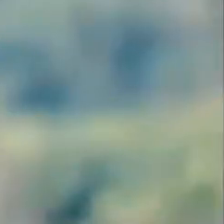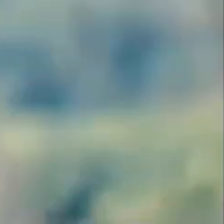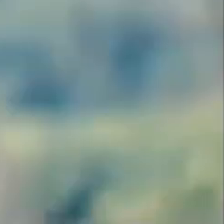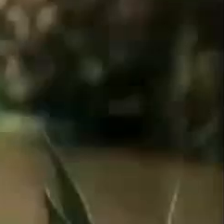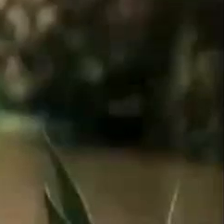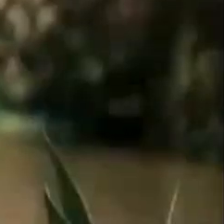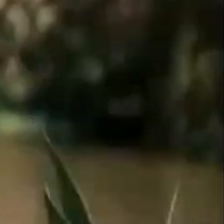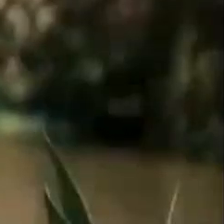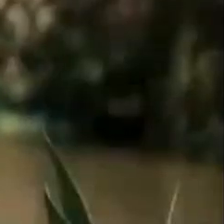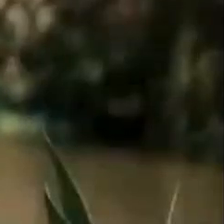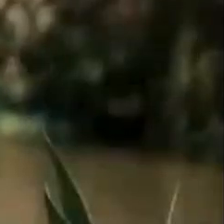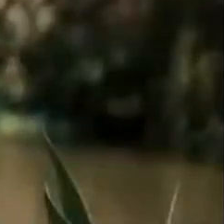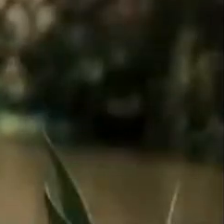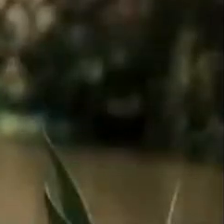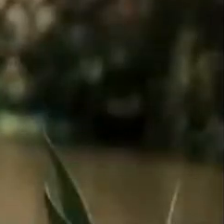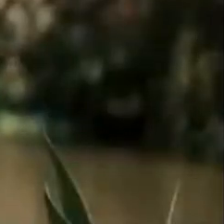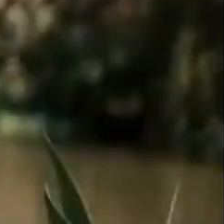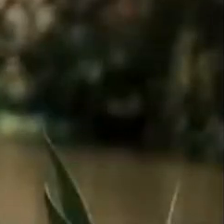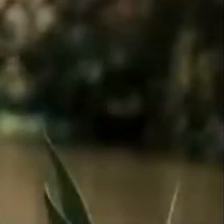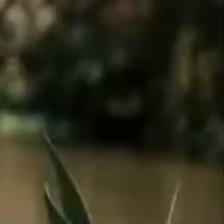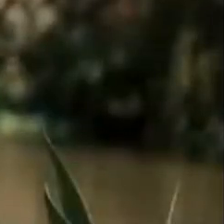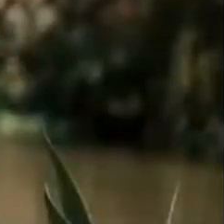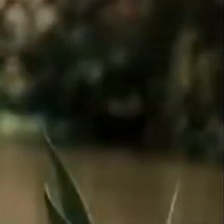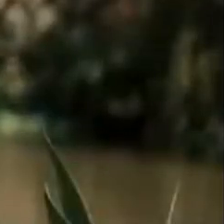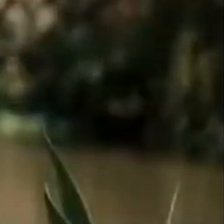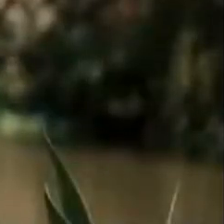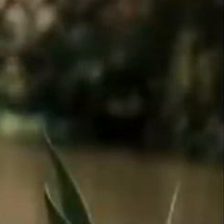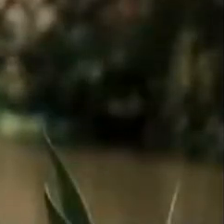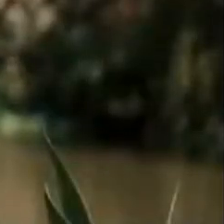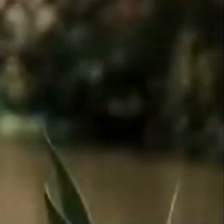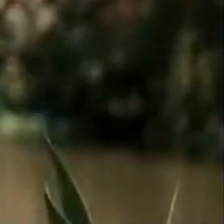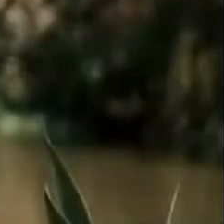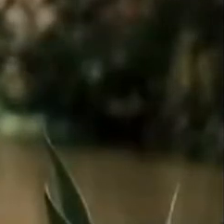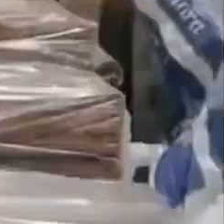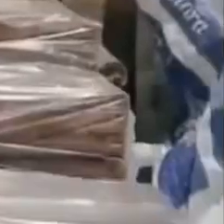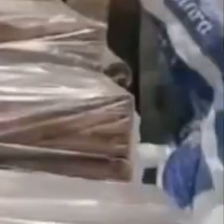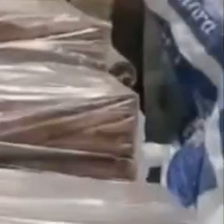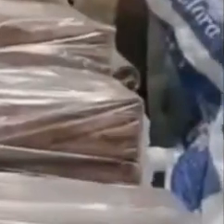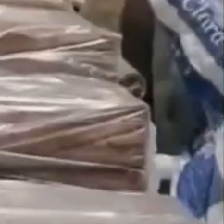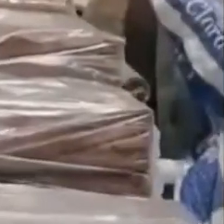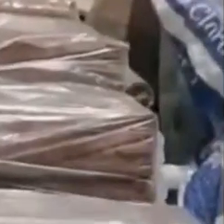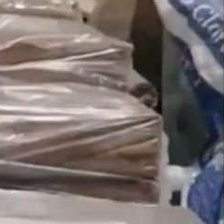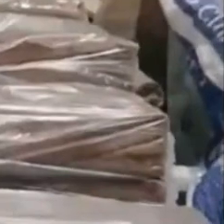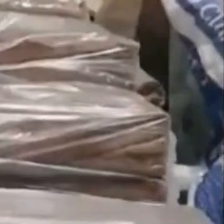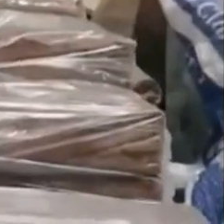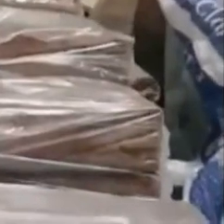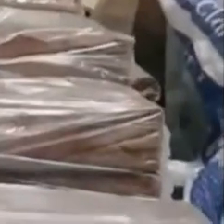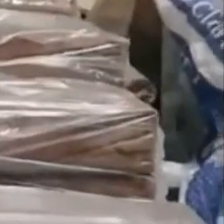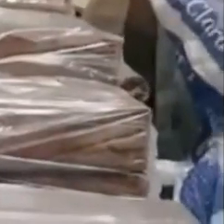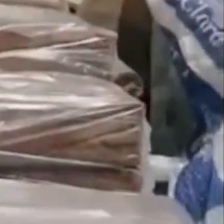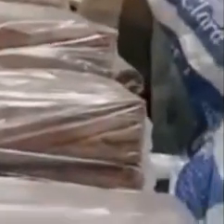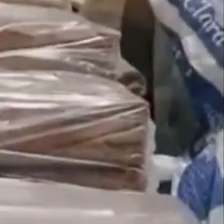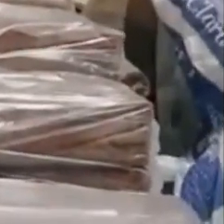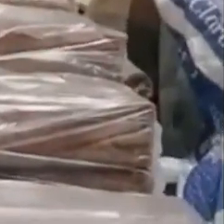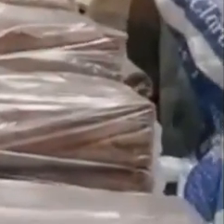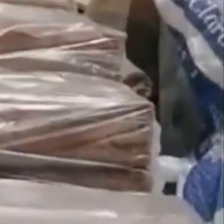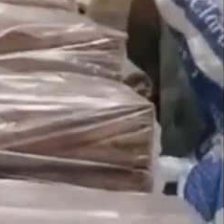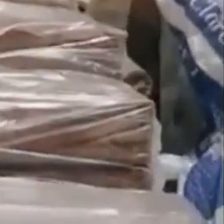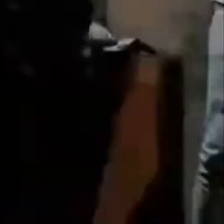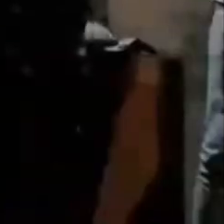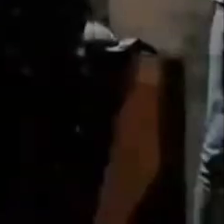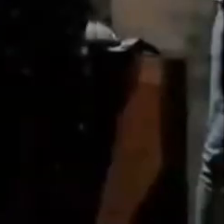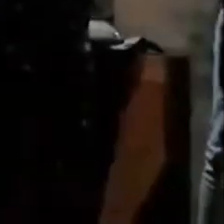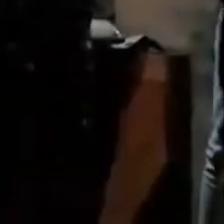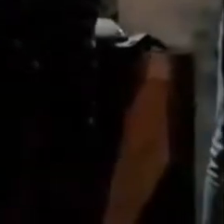agricultur eu dou um exemplo aqui da terra que o meu vô tinha Terra aqui aí meu pai erdou um pedaço trabalha nela trabalhando nela Conseguiu